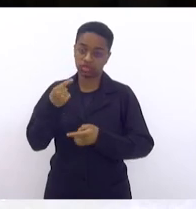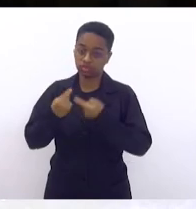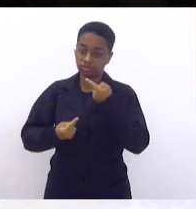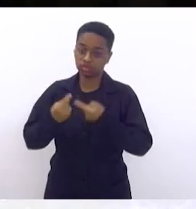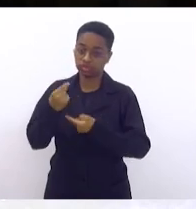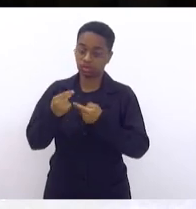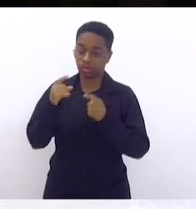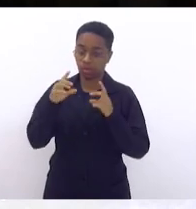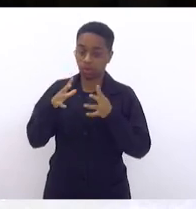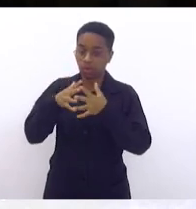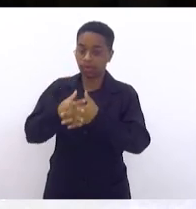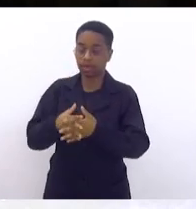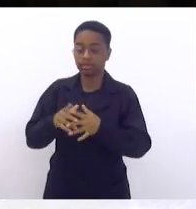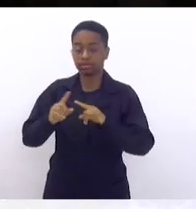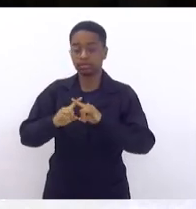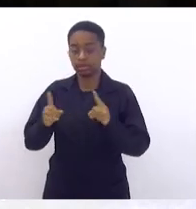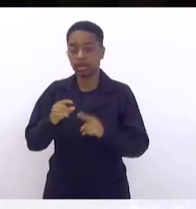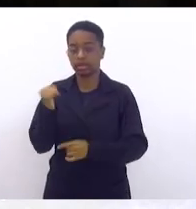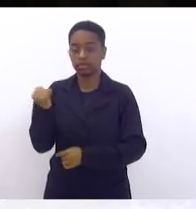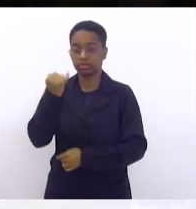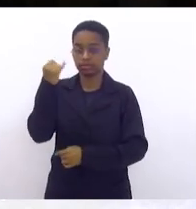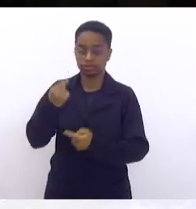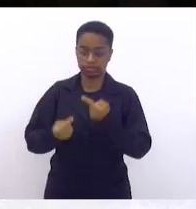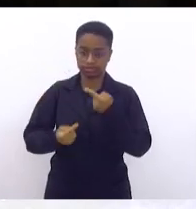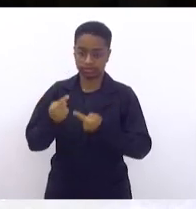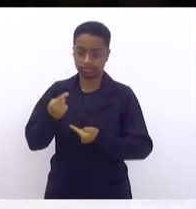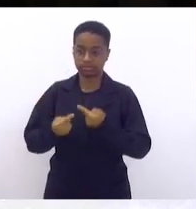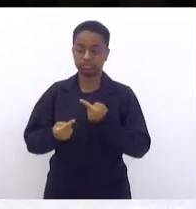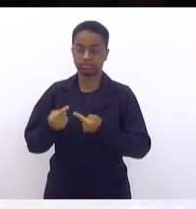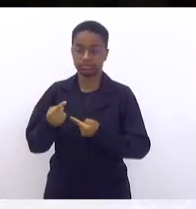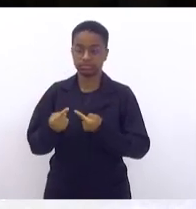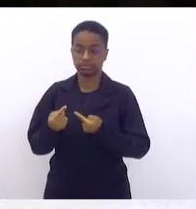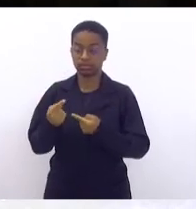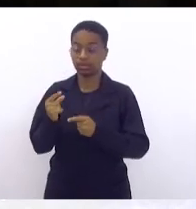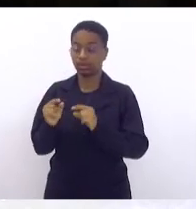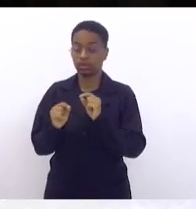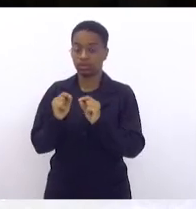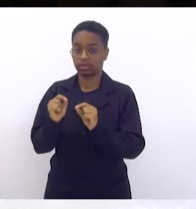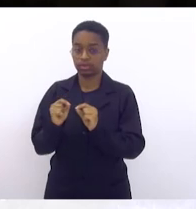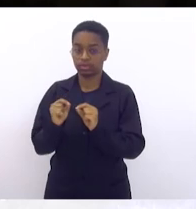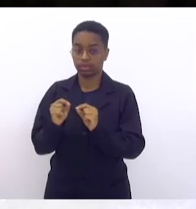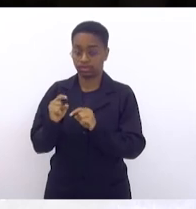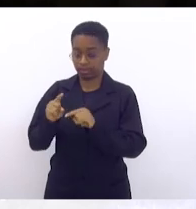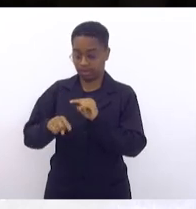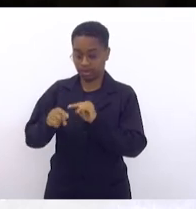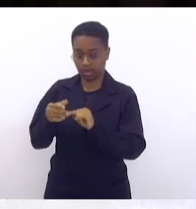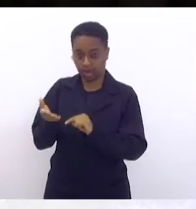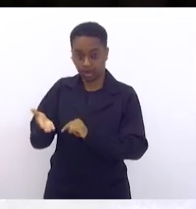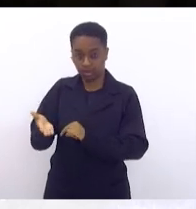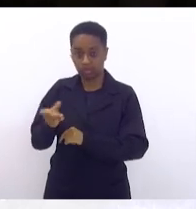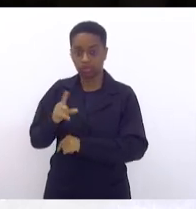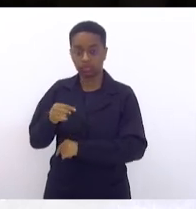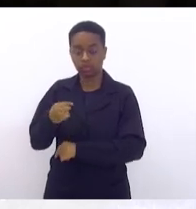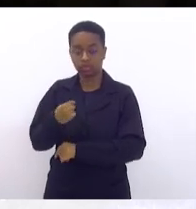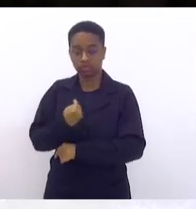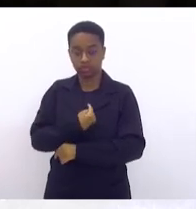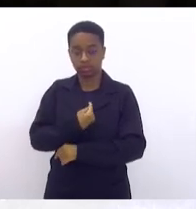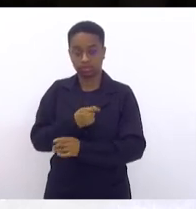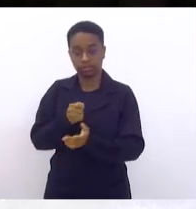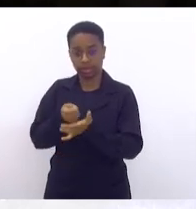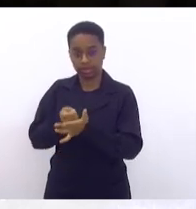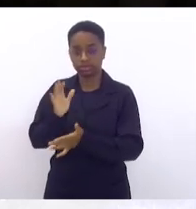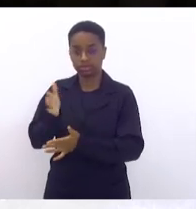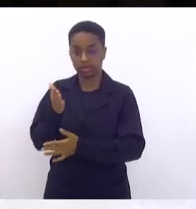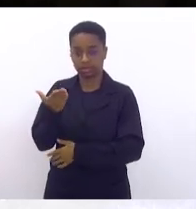mas que valeria a pena ser discutida que é essa matéria-prima já a gente já um dia já pagou